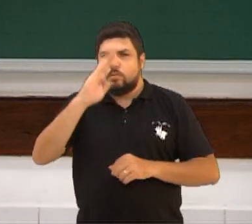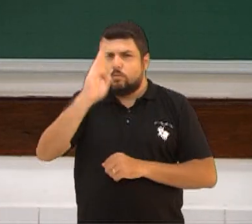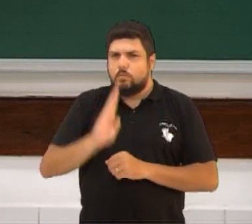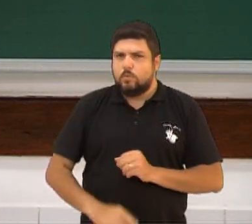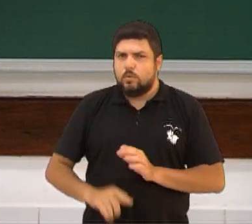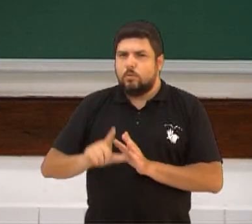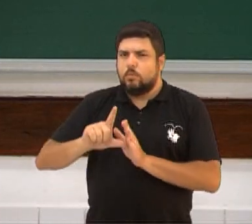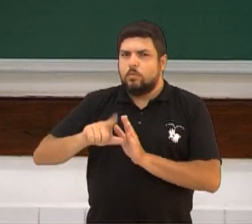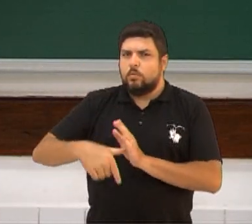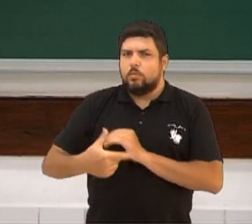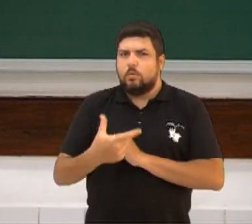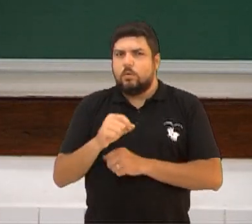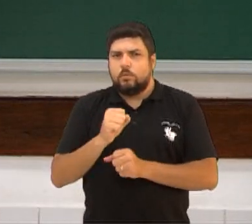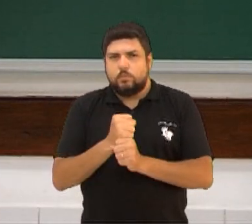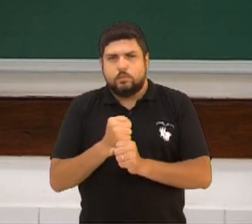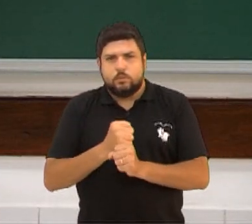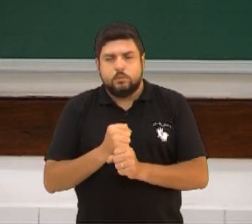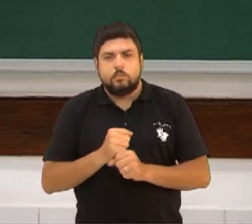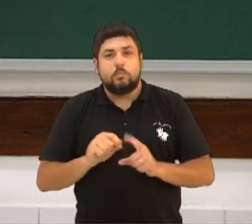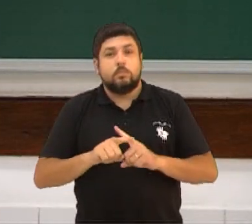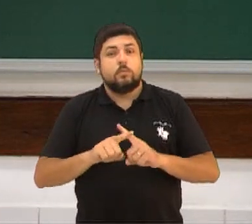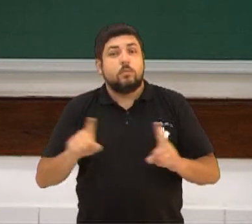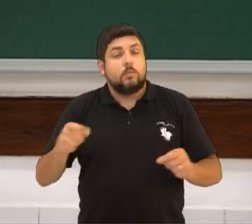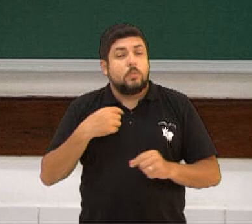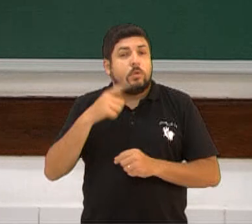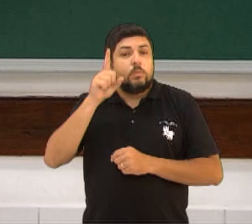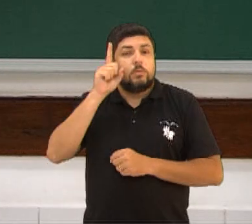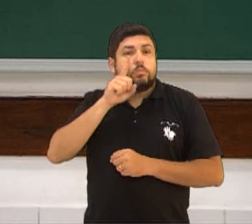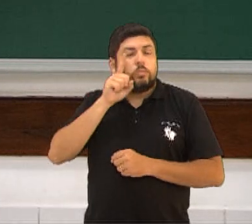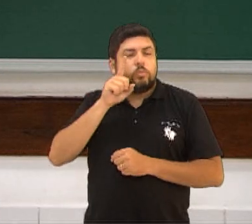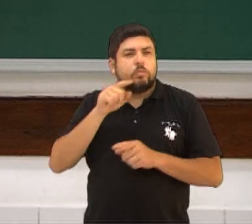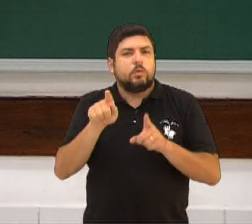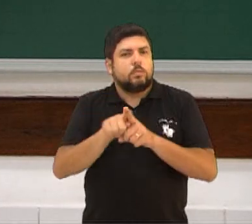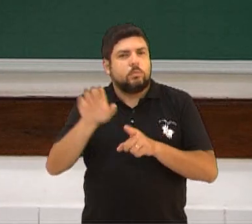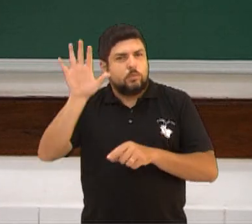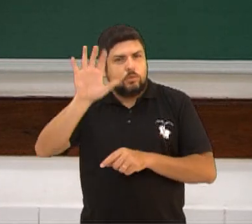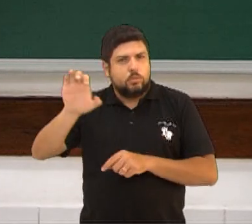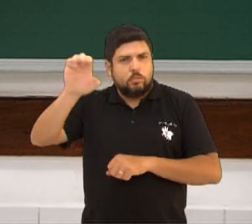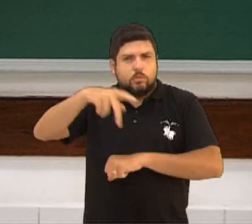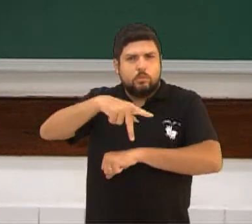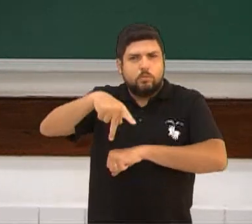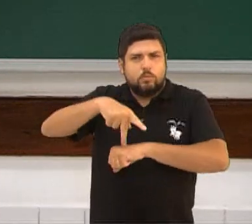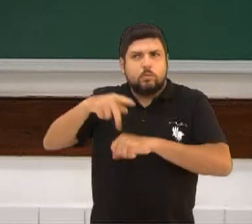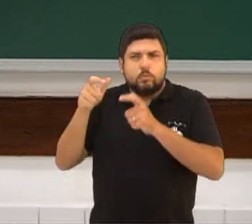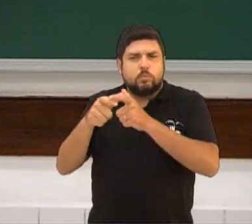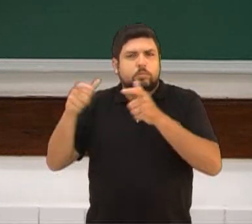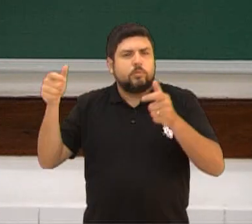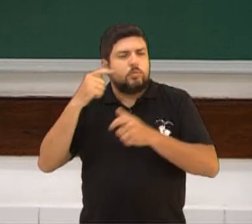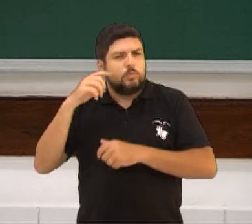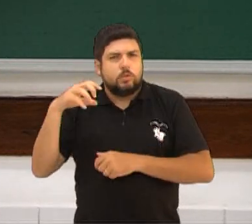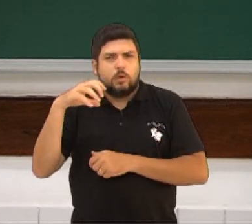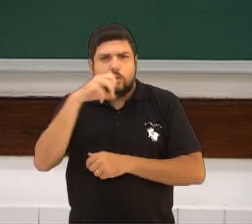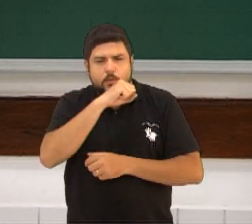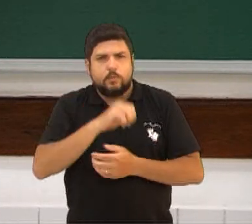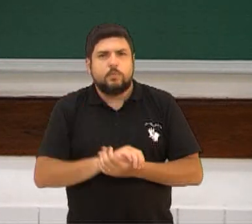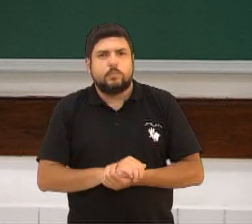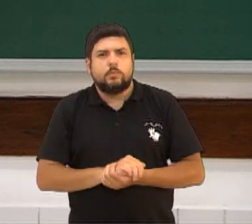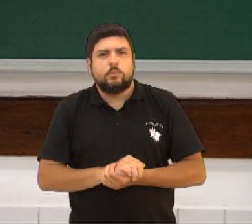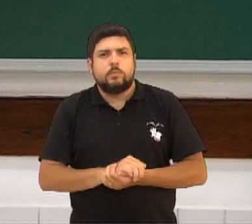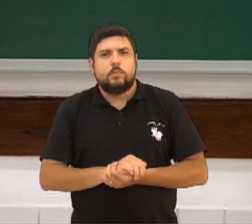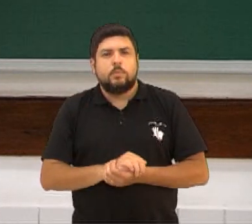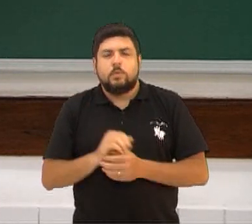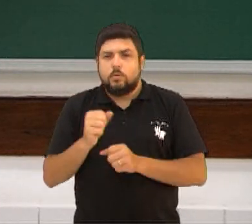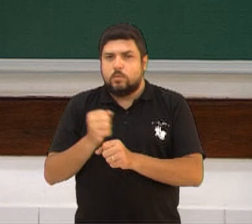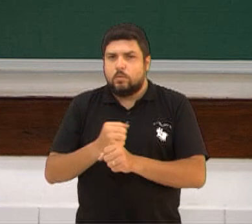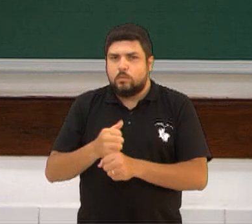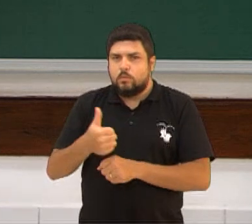20 anos esse processo. Mas nos Estados Unidos e na maioria dos países europeus acontece muito rapidamente, certo? Ali, no final dos